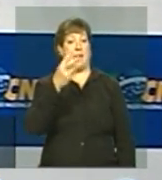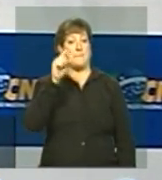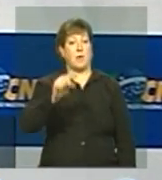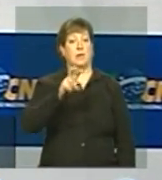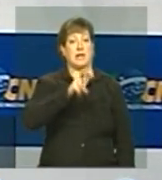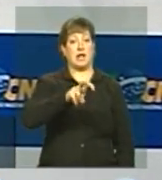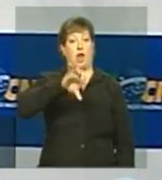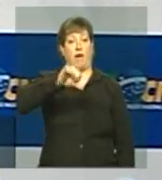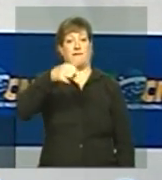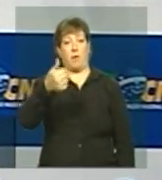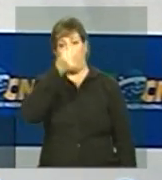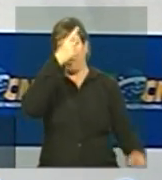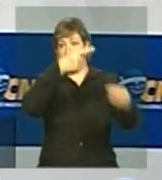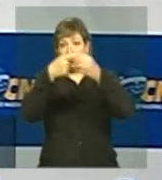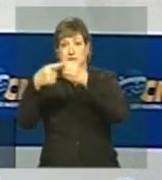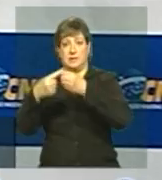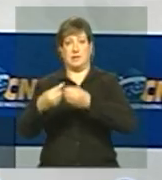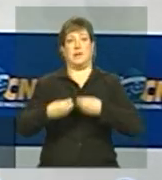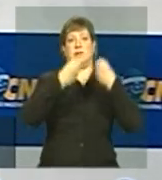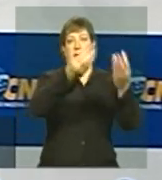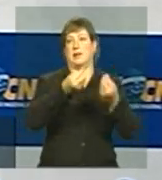3.591 municípios beneficiados.